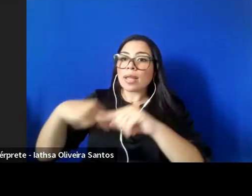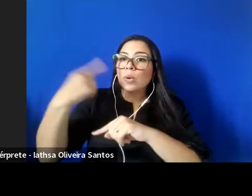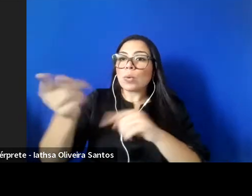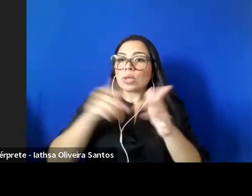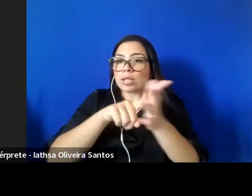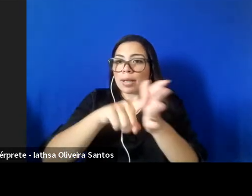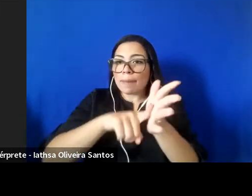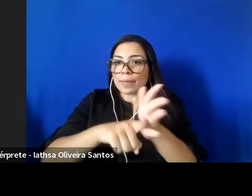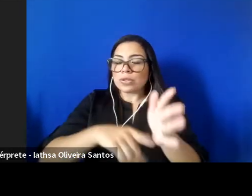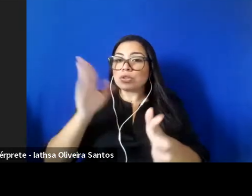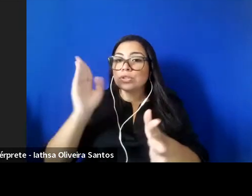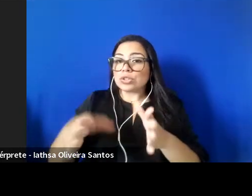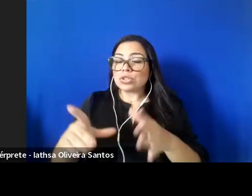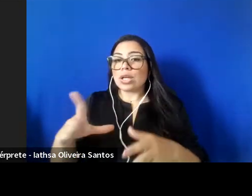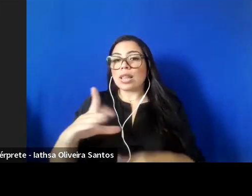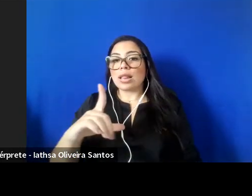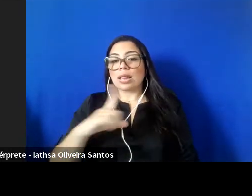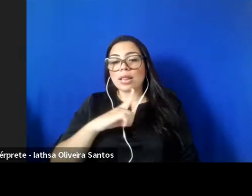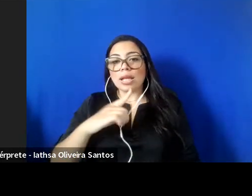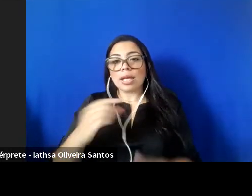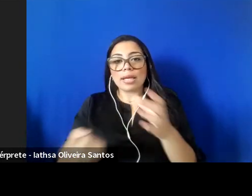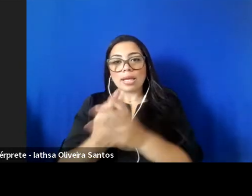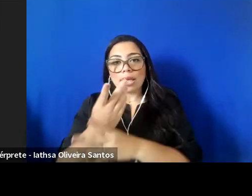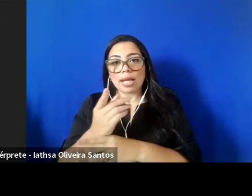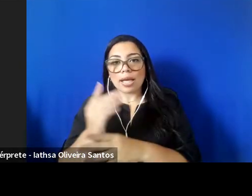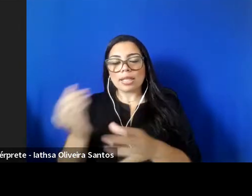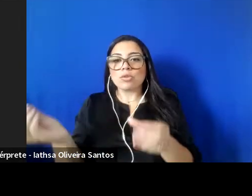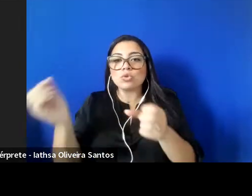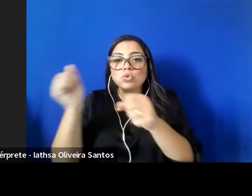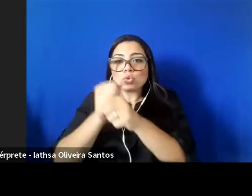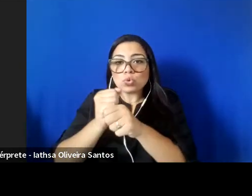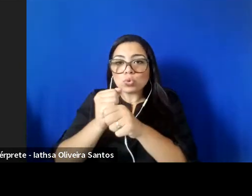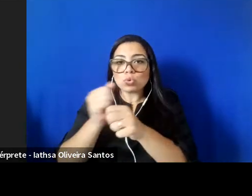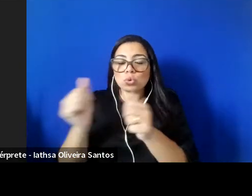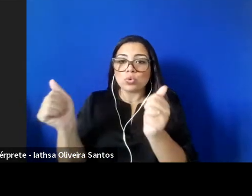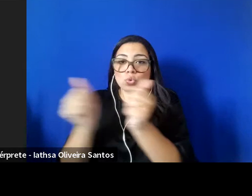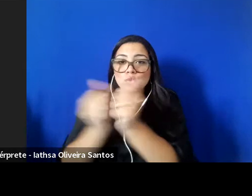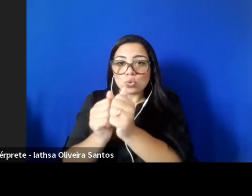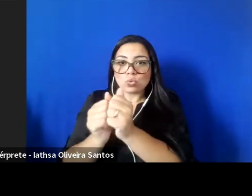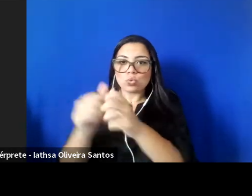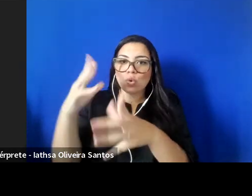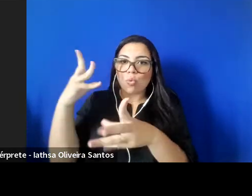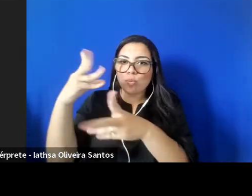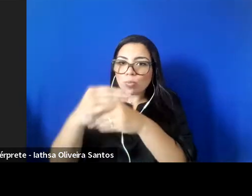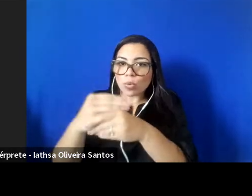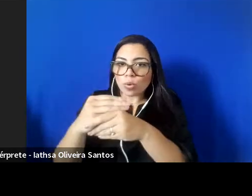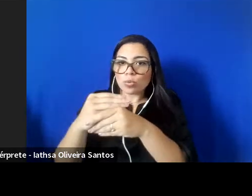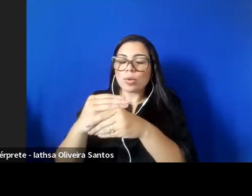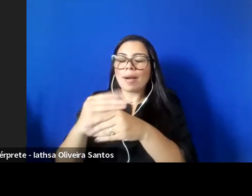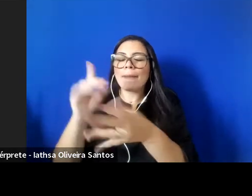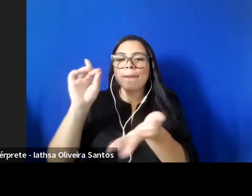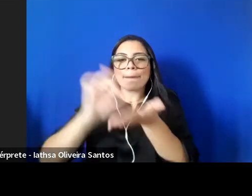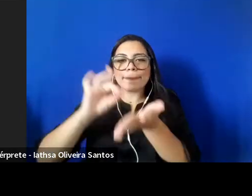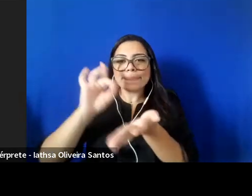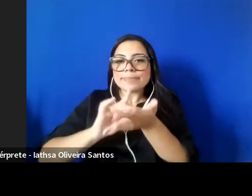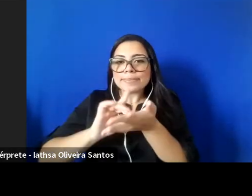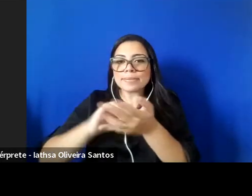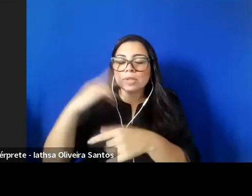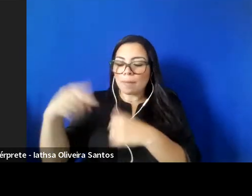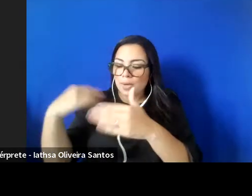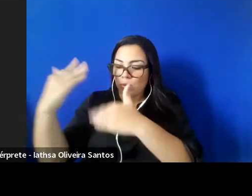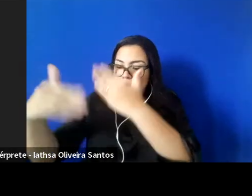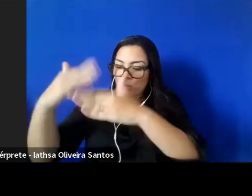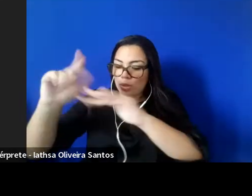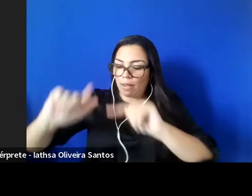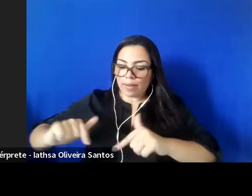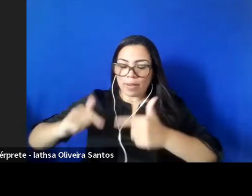está desenvolvendo vai entrar nisso aí para poder dar base mais real para a gente poder desenvolver as ações.